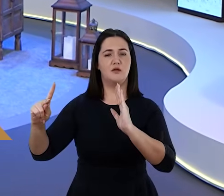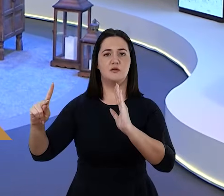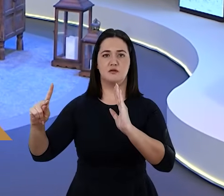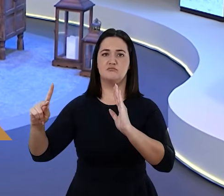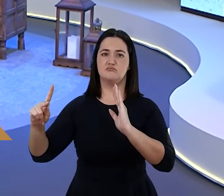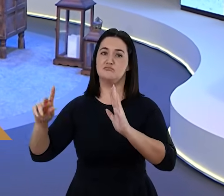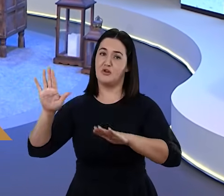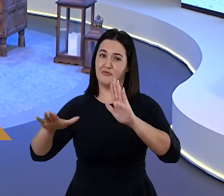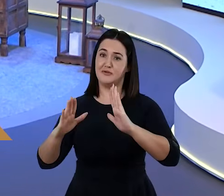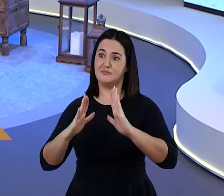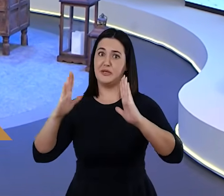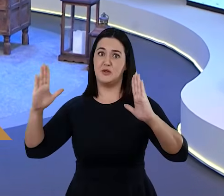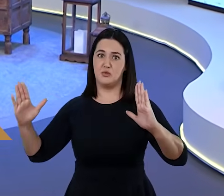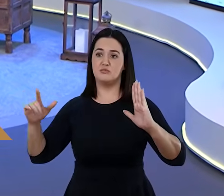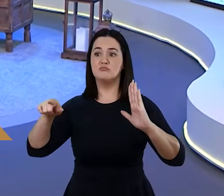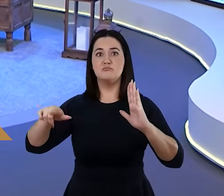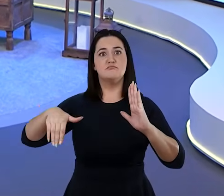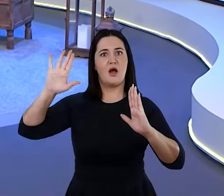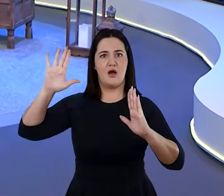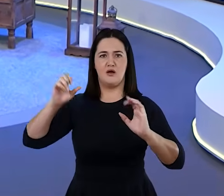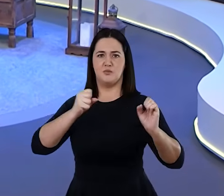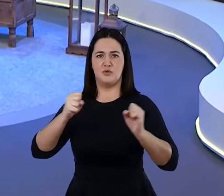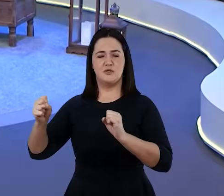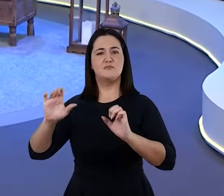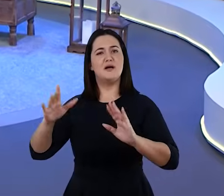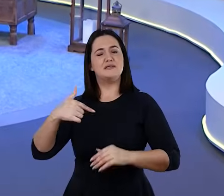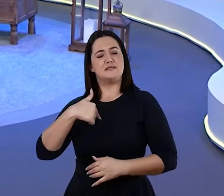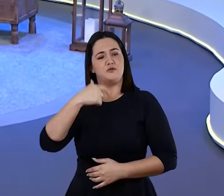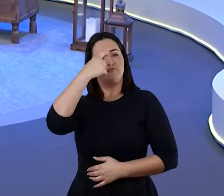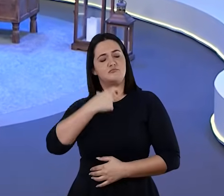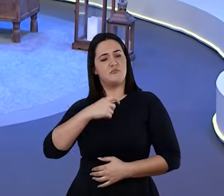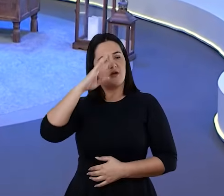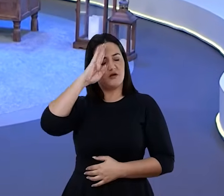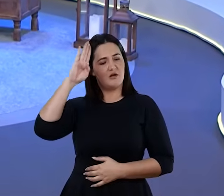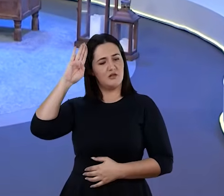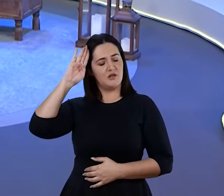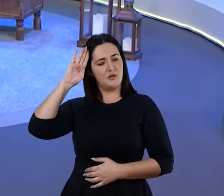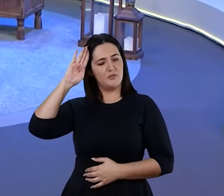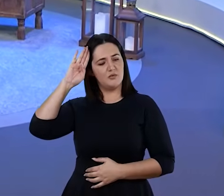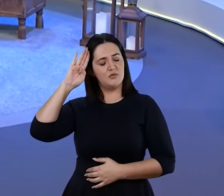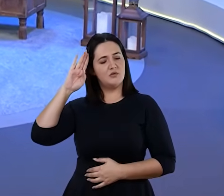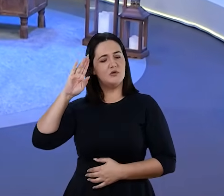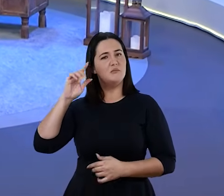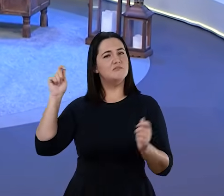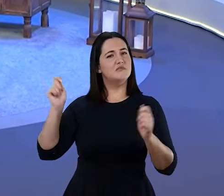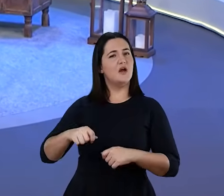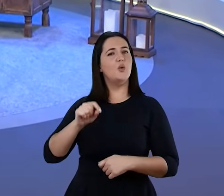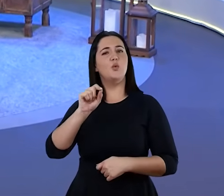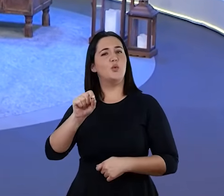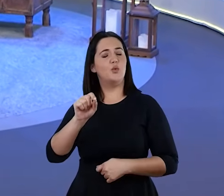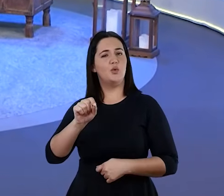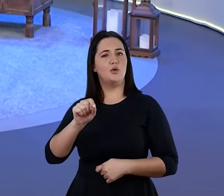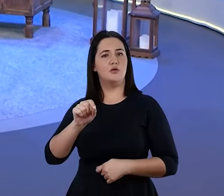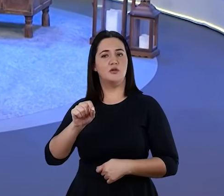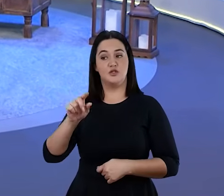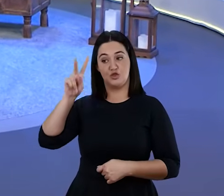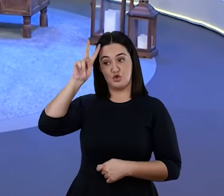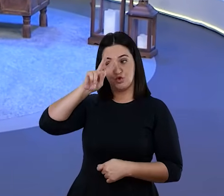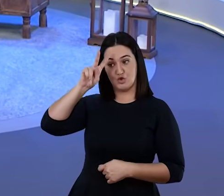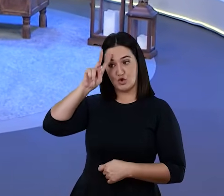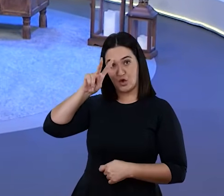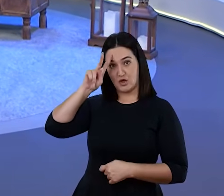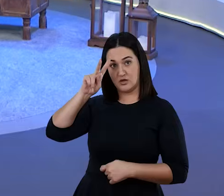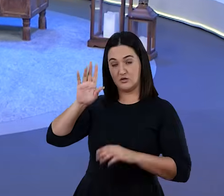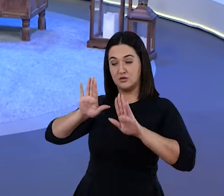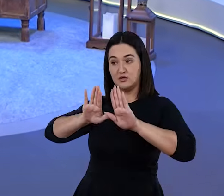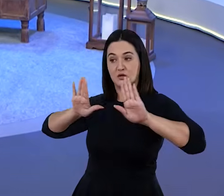os tempos. Mas a pergunta que, como acadêmico, é possível ser feita, seria: a